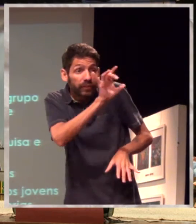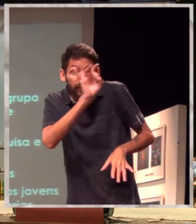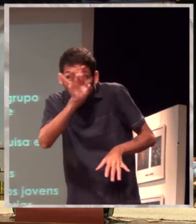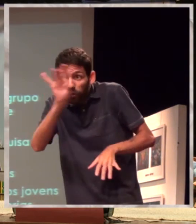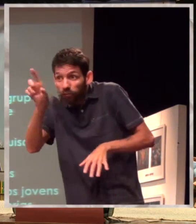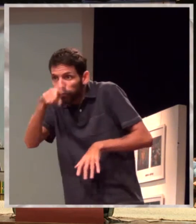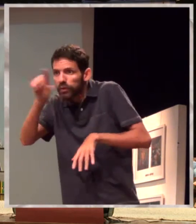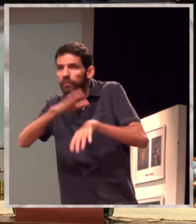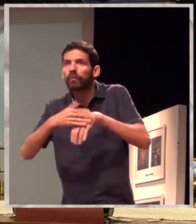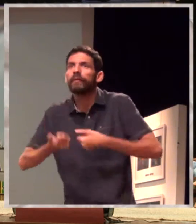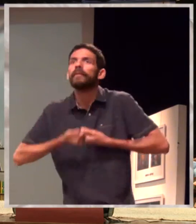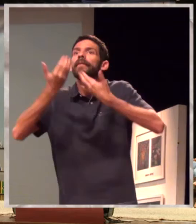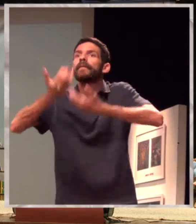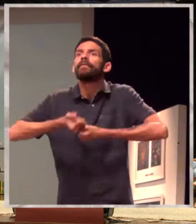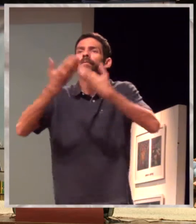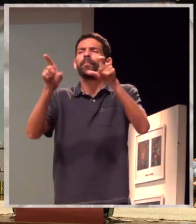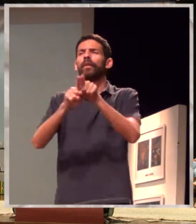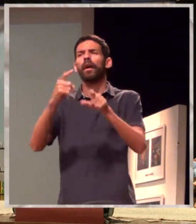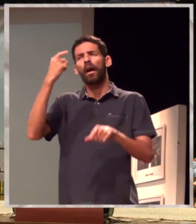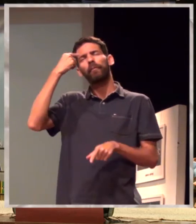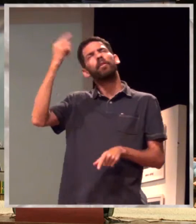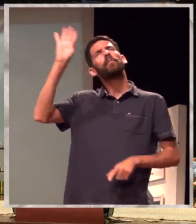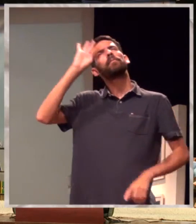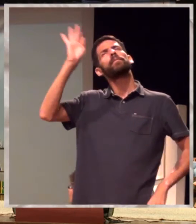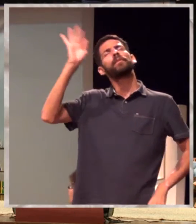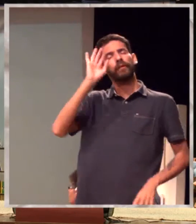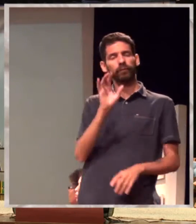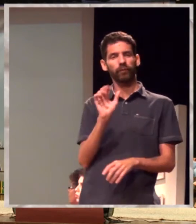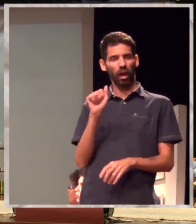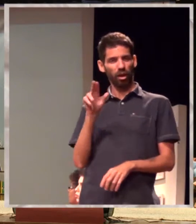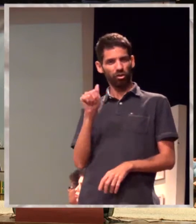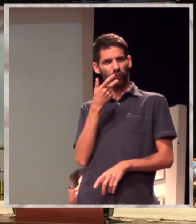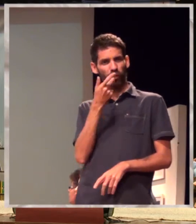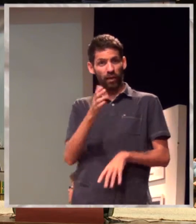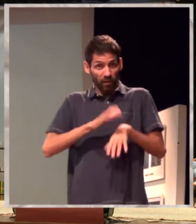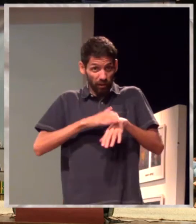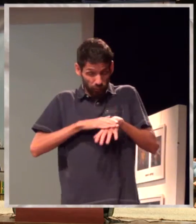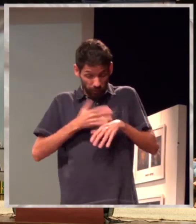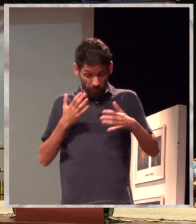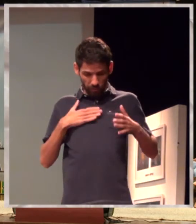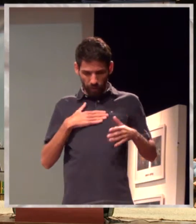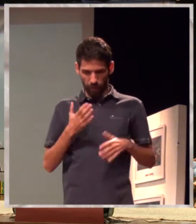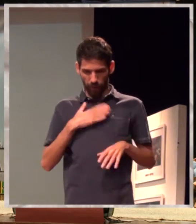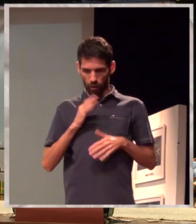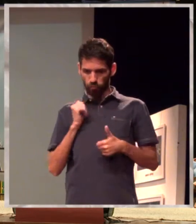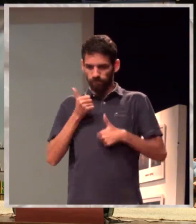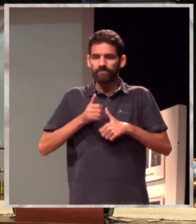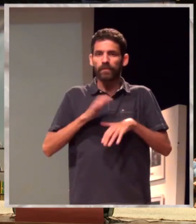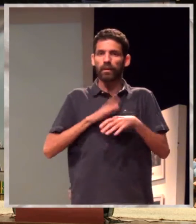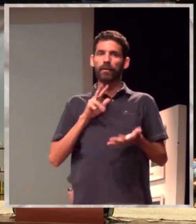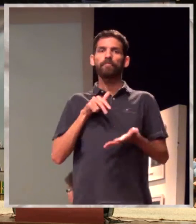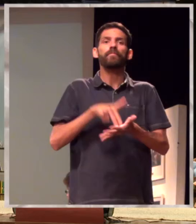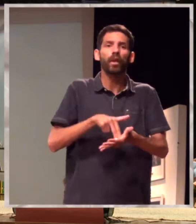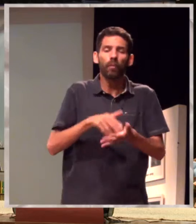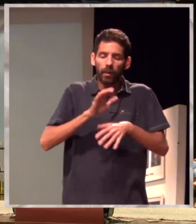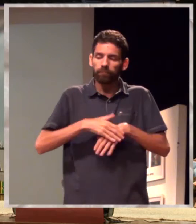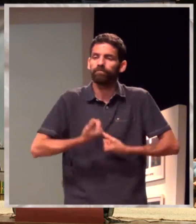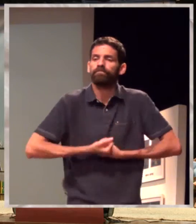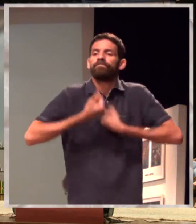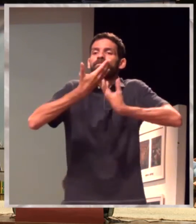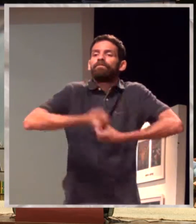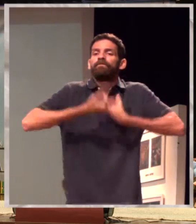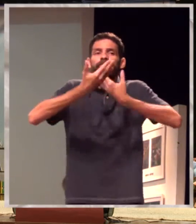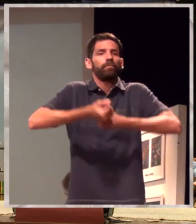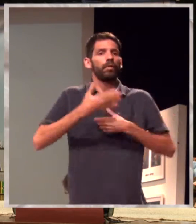cada um. Então, a ideia de que cada um possa assumir a sua própria história e possa inventar outras, que não tem